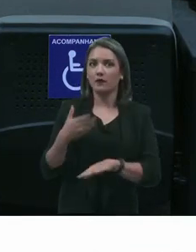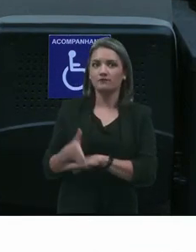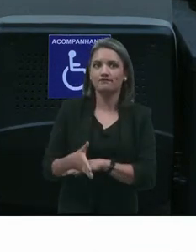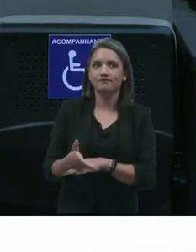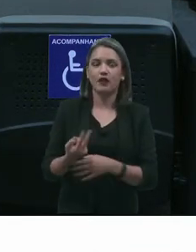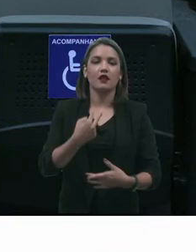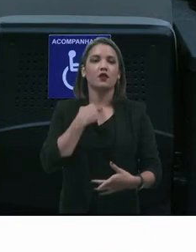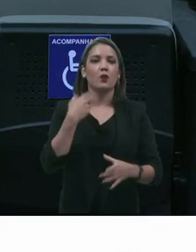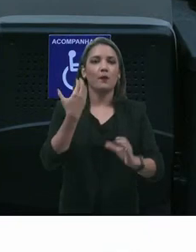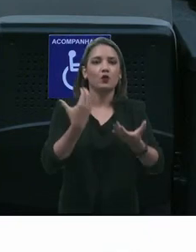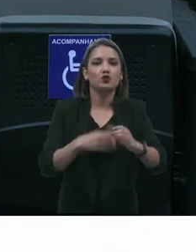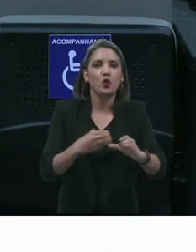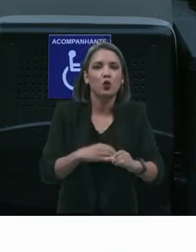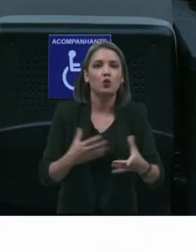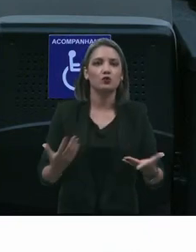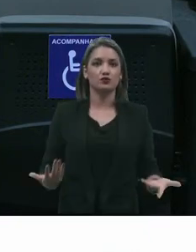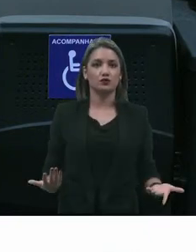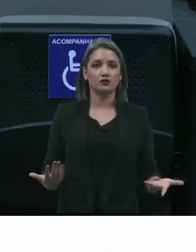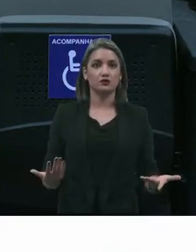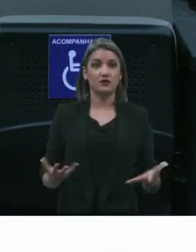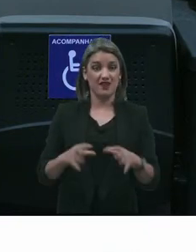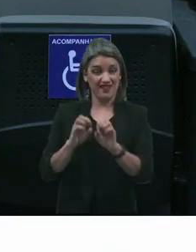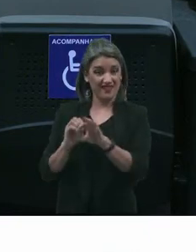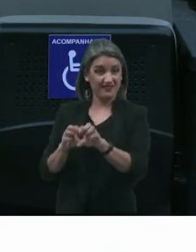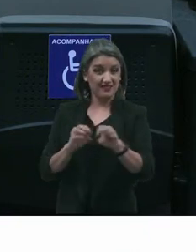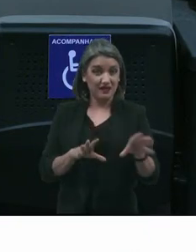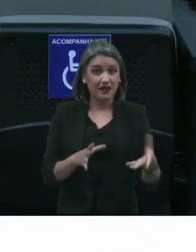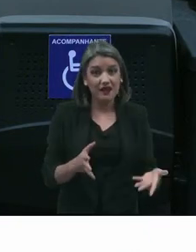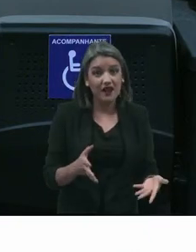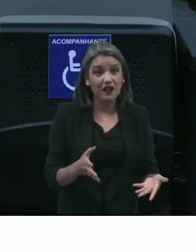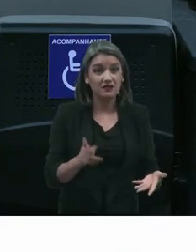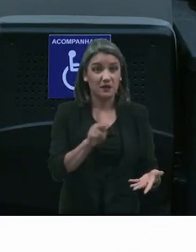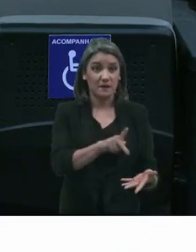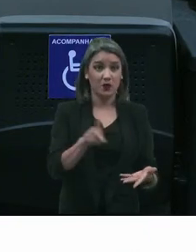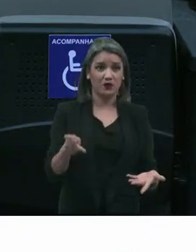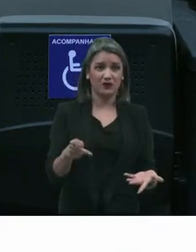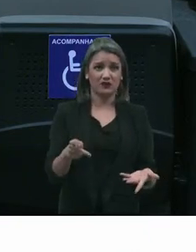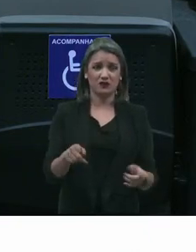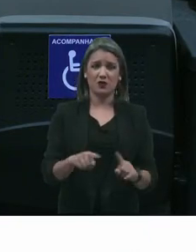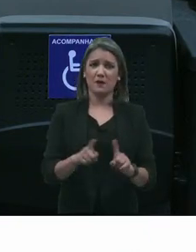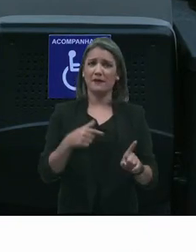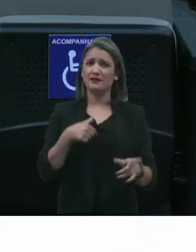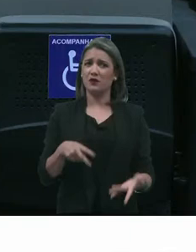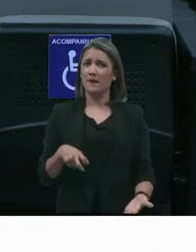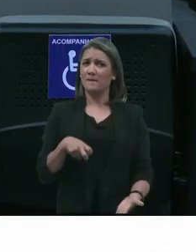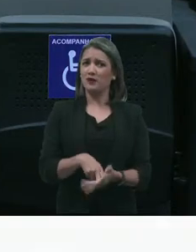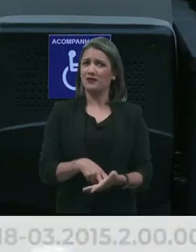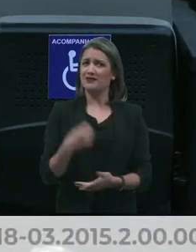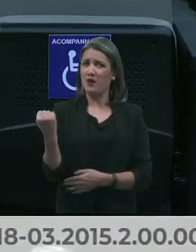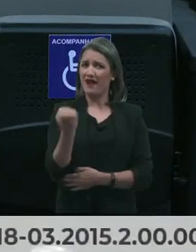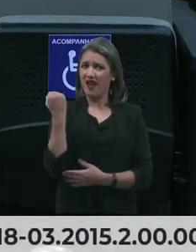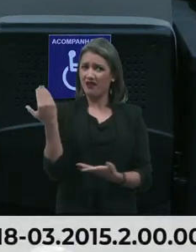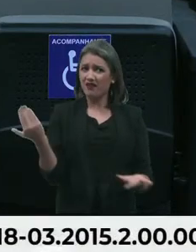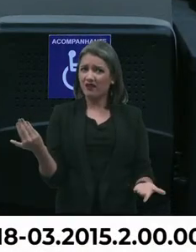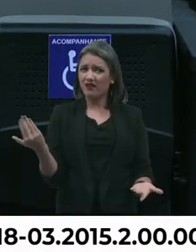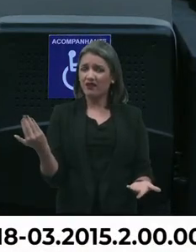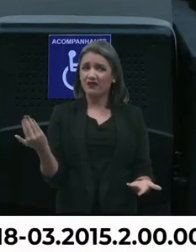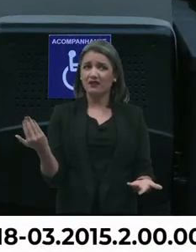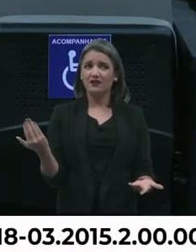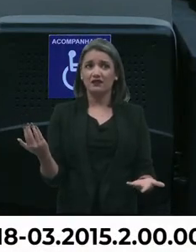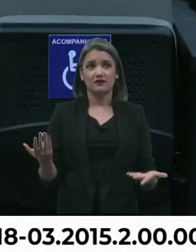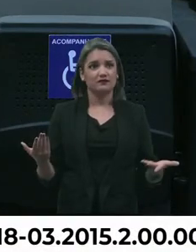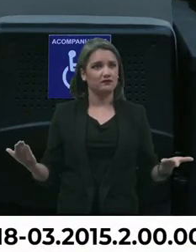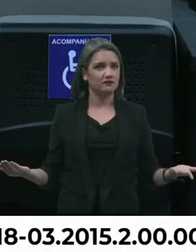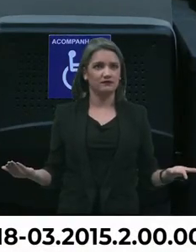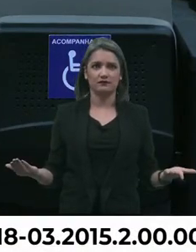pode fazer. Dar aula, magistério, com uma punição de tamanha gravidade, esta missão é